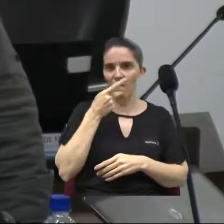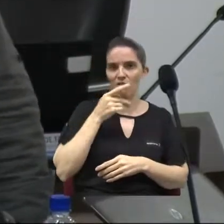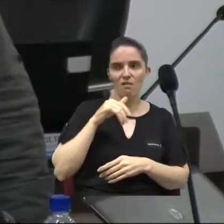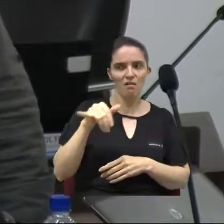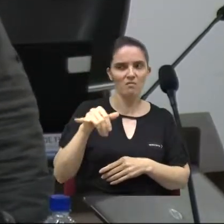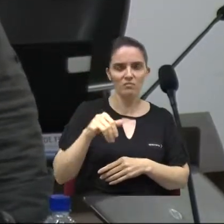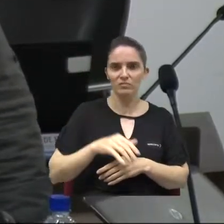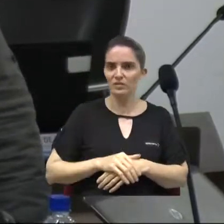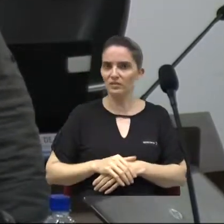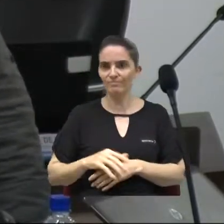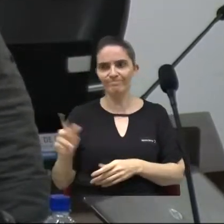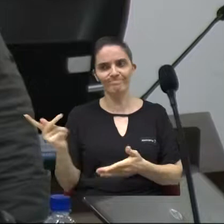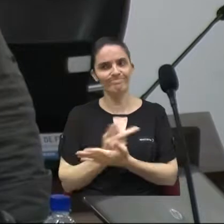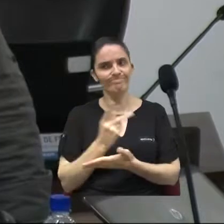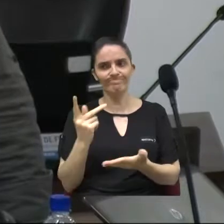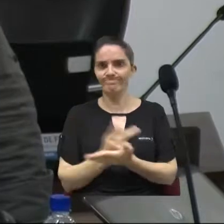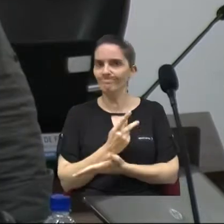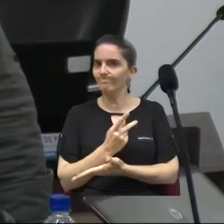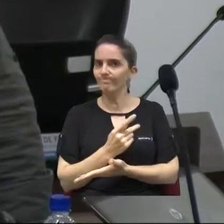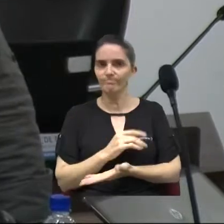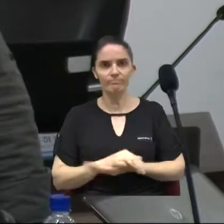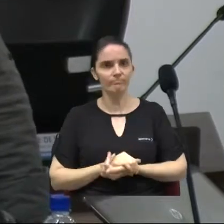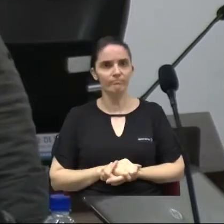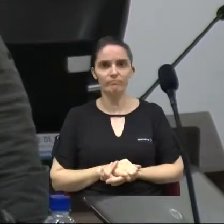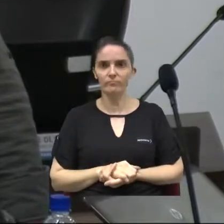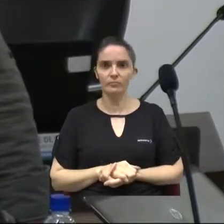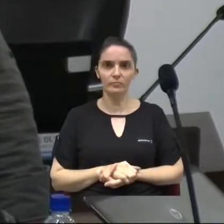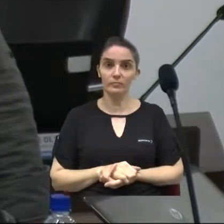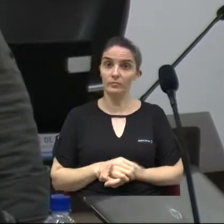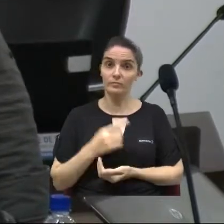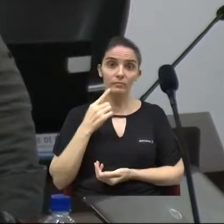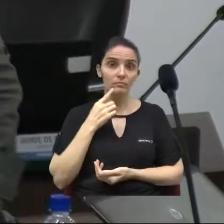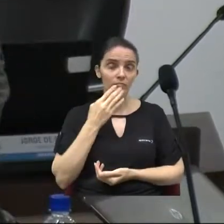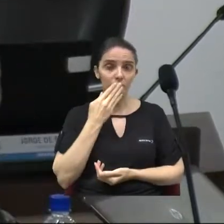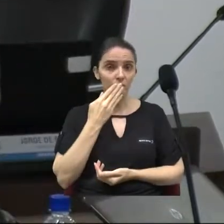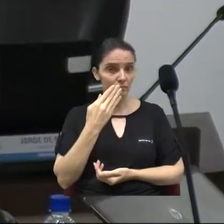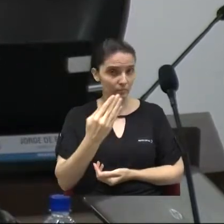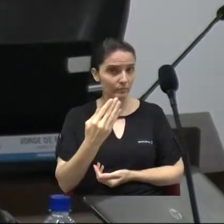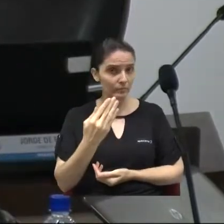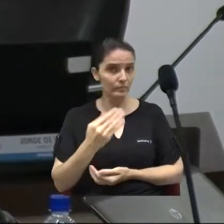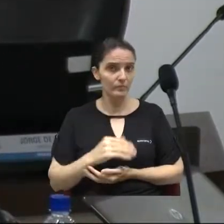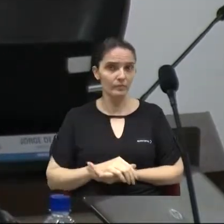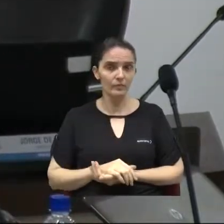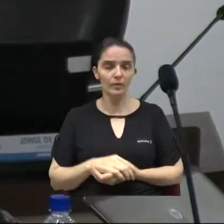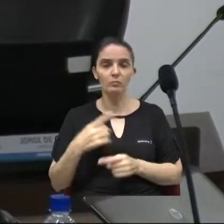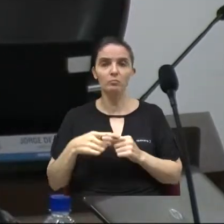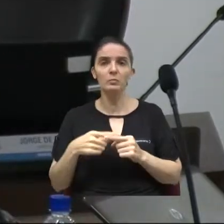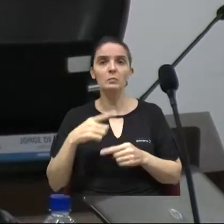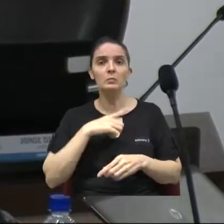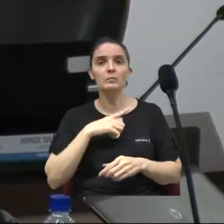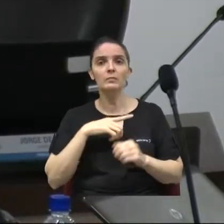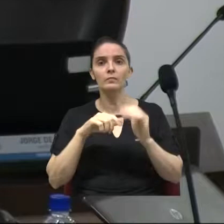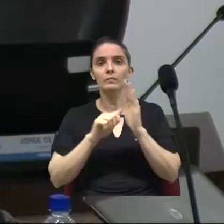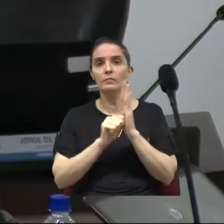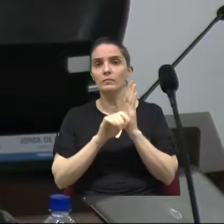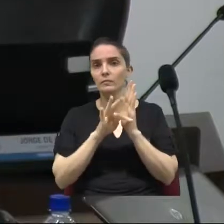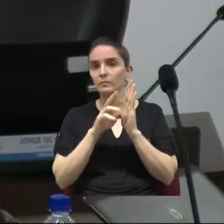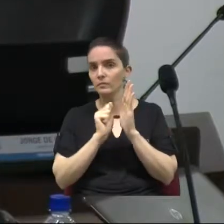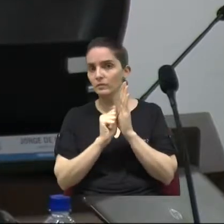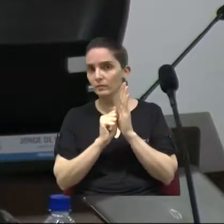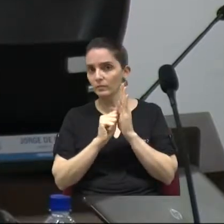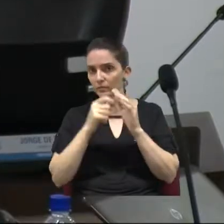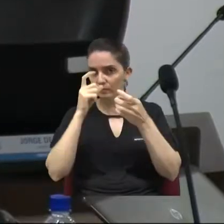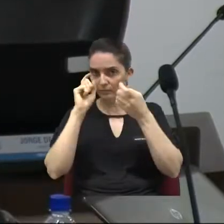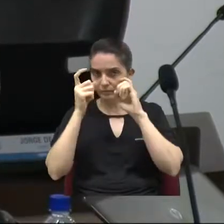nesse plenário. E eu pedi para ele. Ele falou que ele tinha ata da reunião que foi feita na